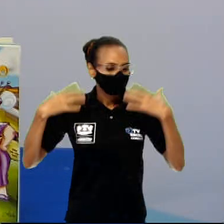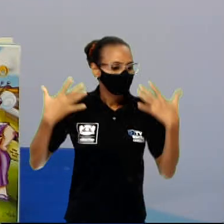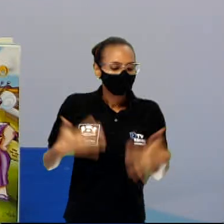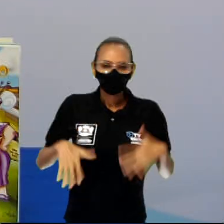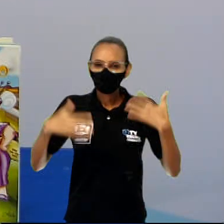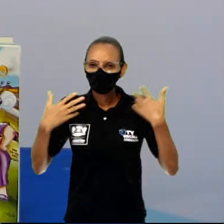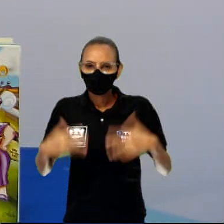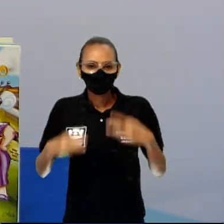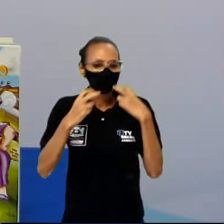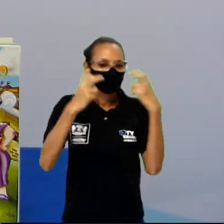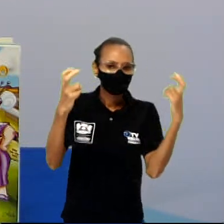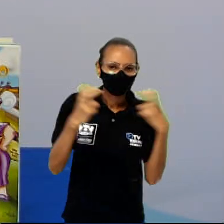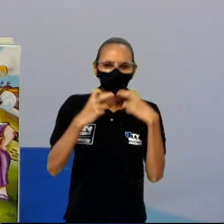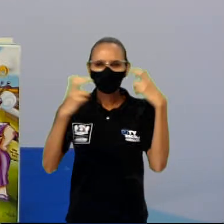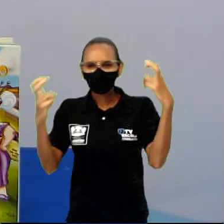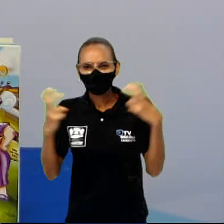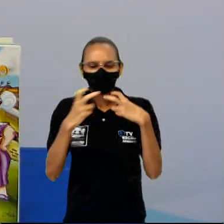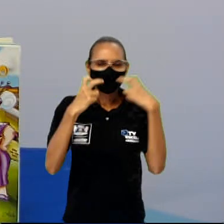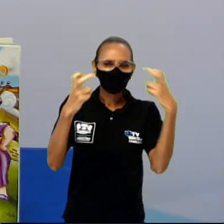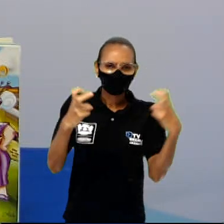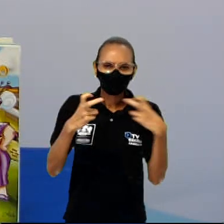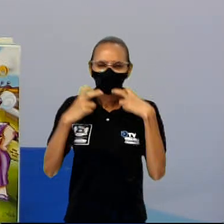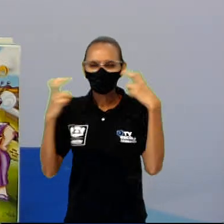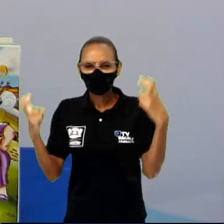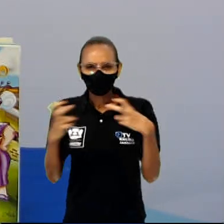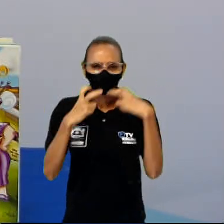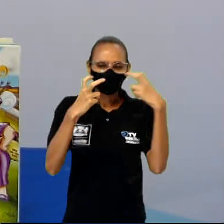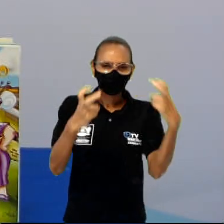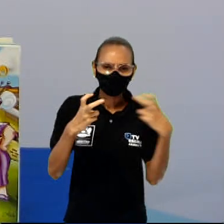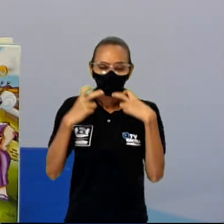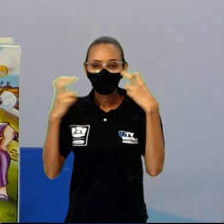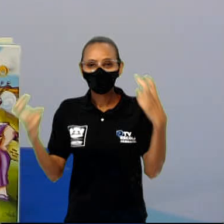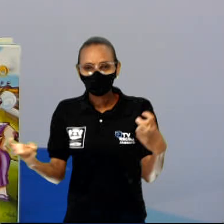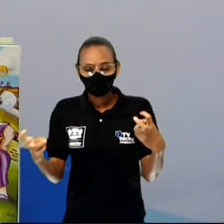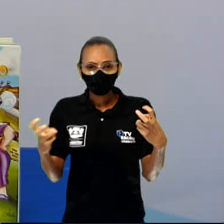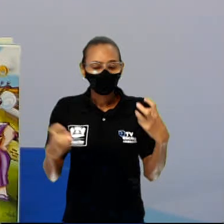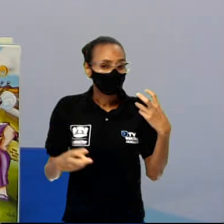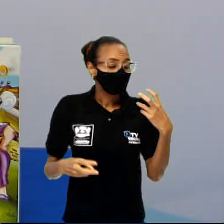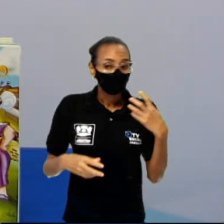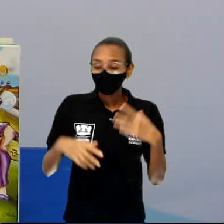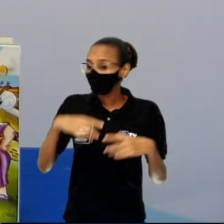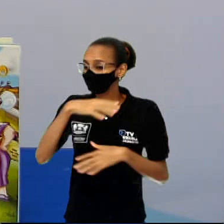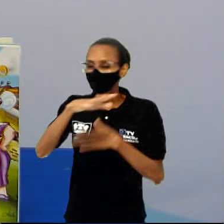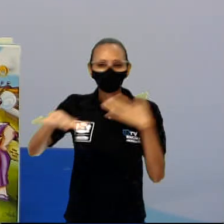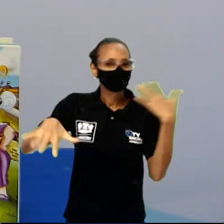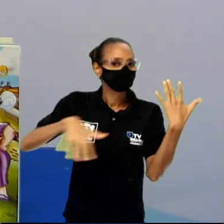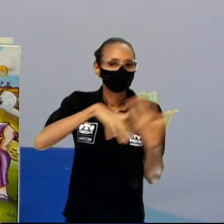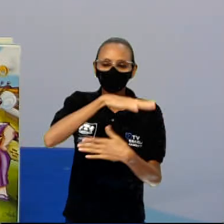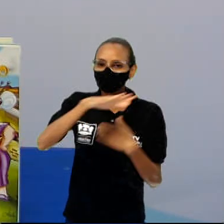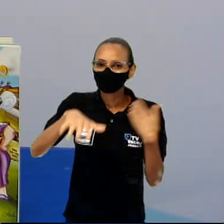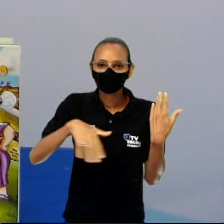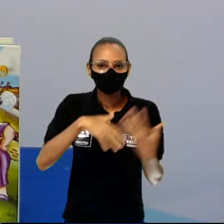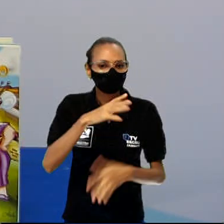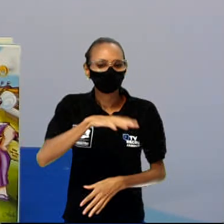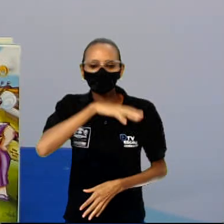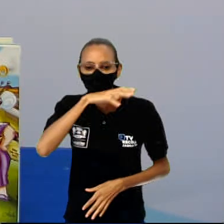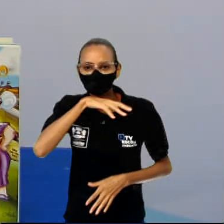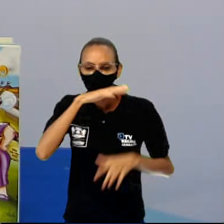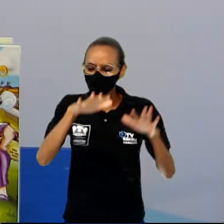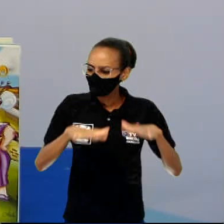Gritavam, grasnavam, cocoricó para todo lado, e aquela confusão. E os outros animais ao redor também,